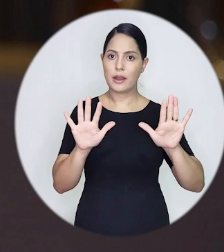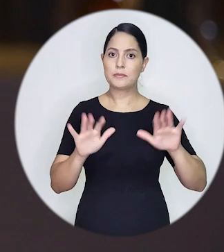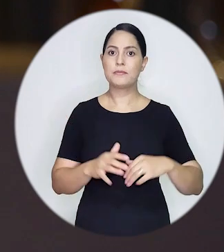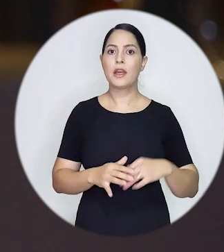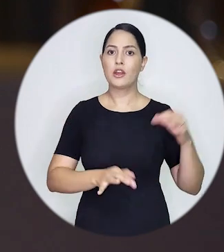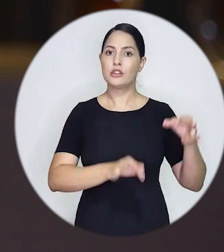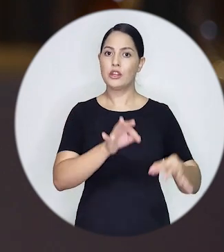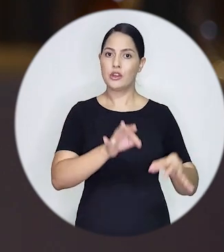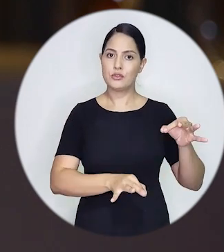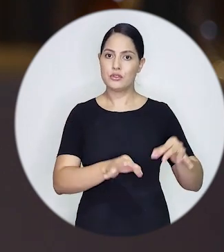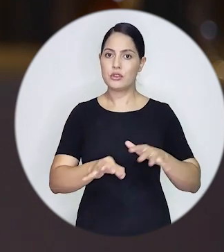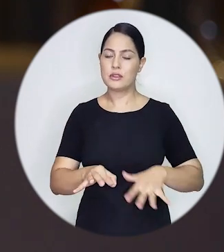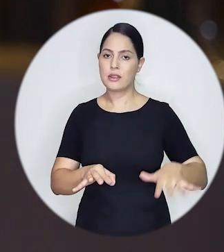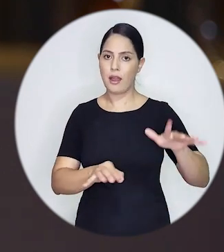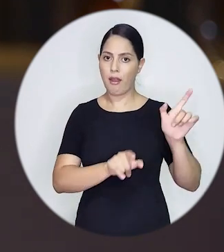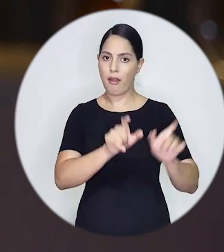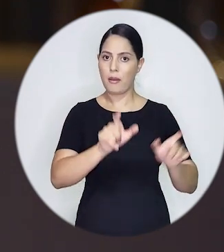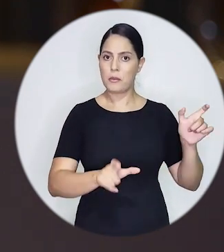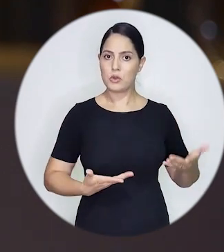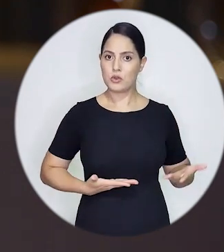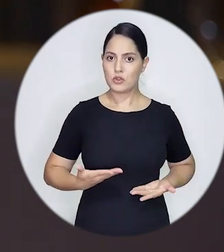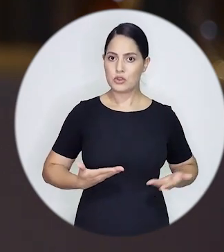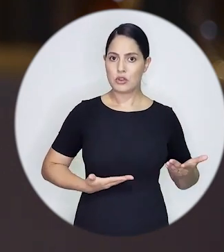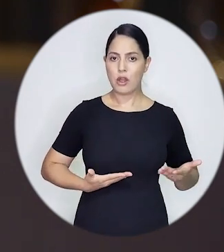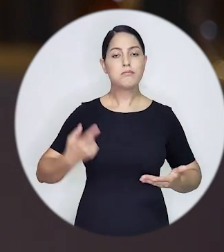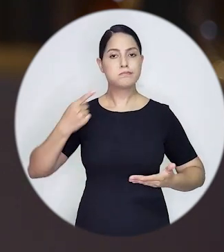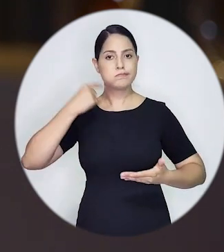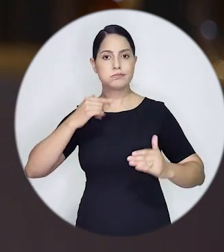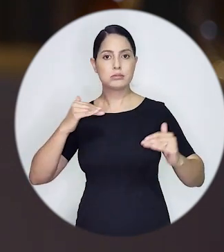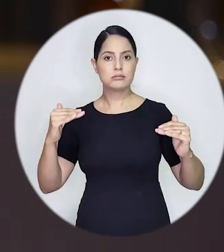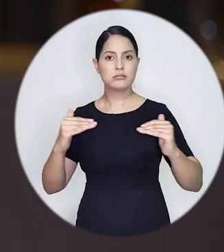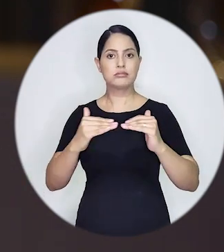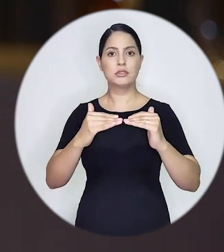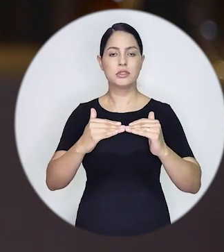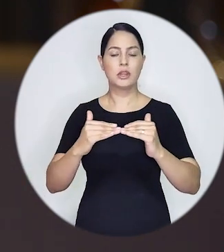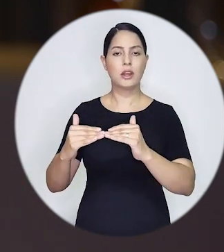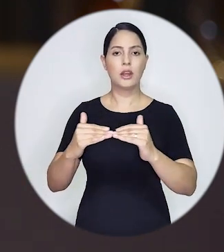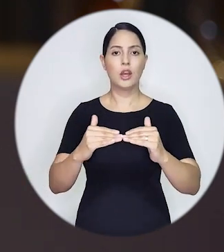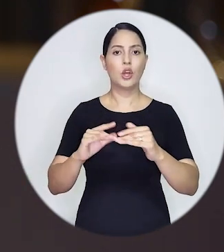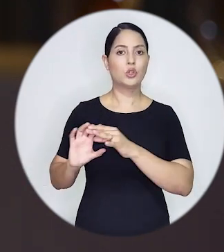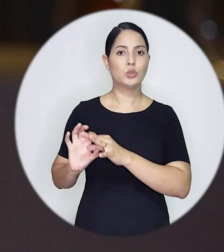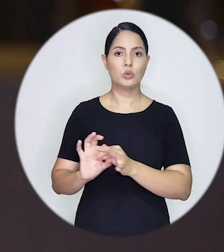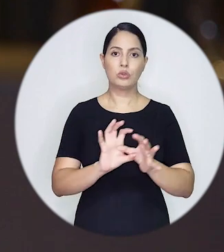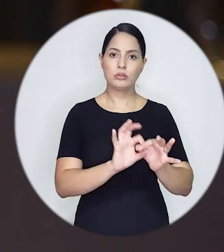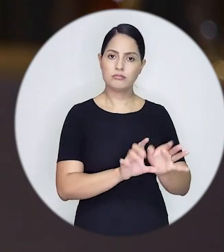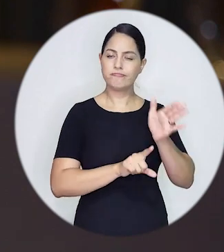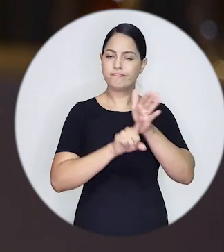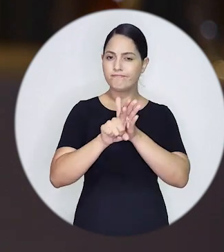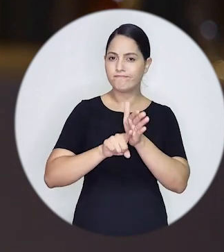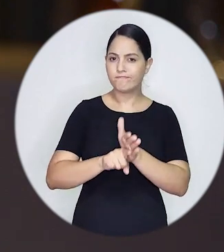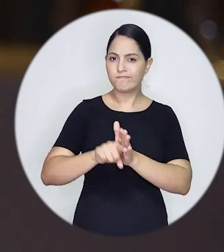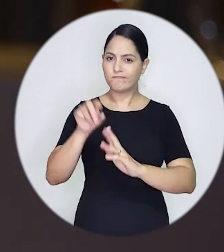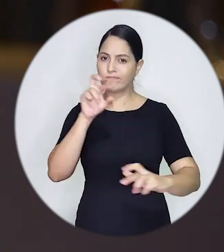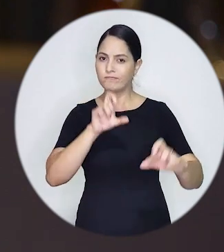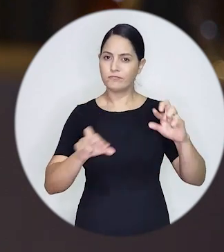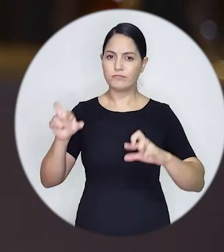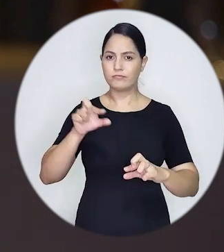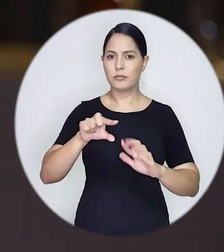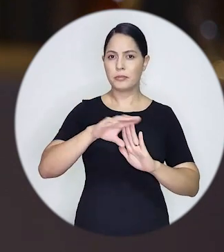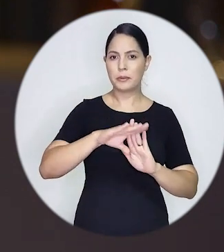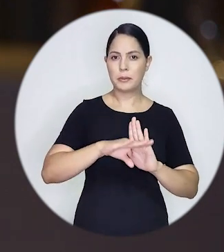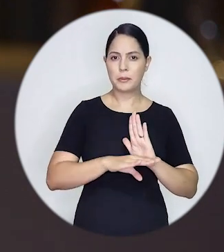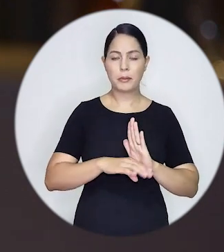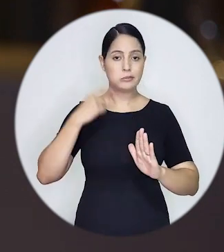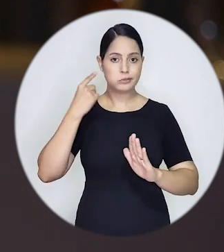a advocacia, como a previsão de igualdade de tratamento entre todos os agentes da Justiça, e fixa ainda regras como